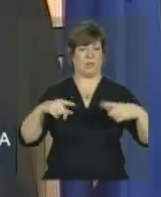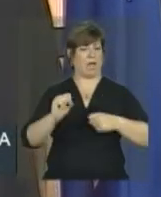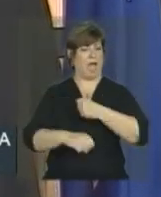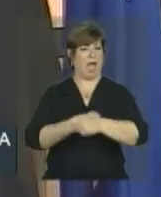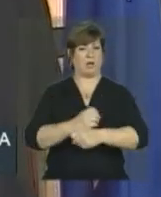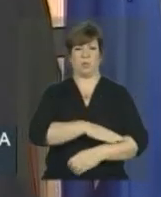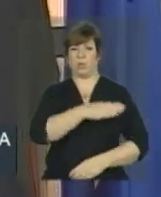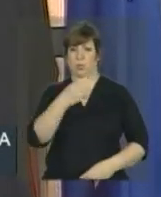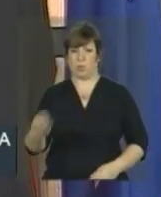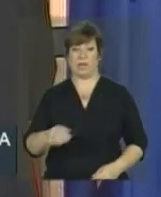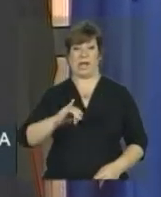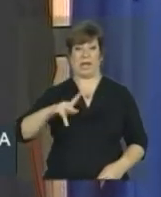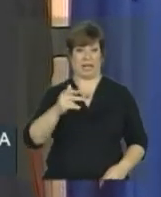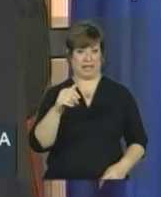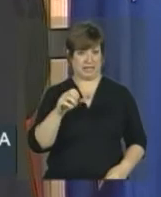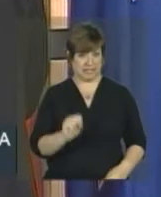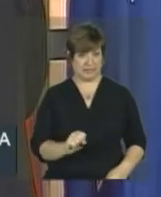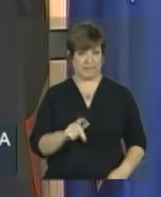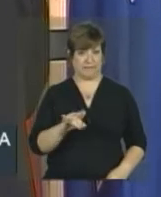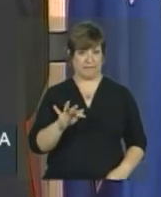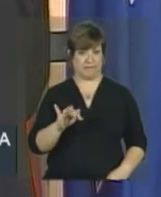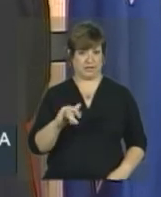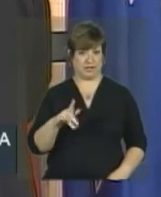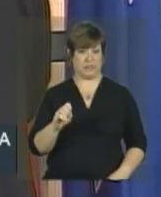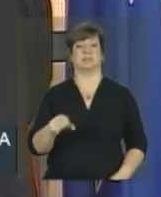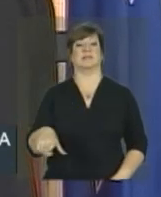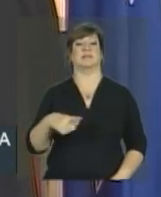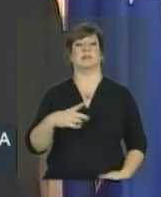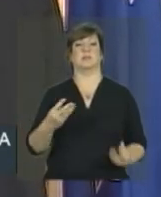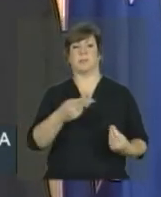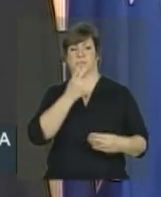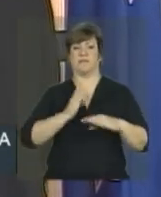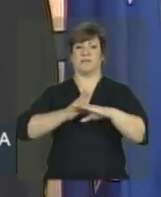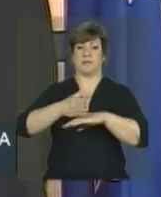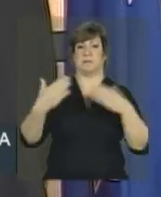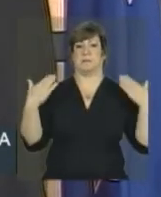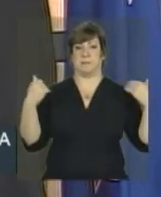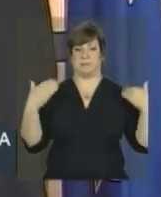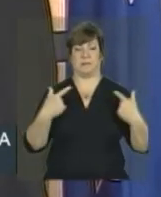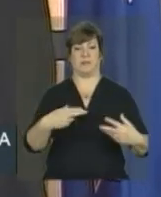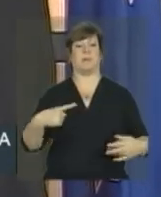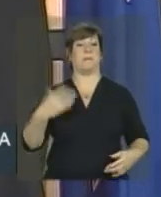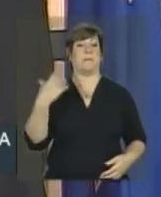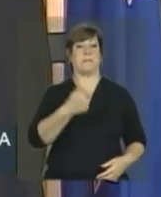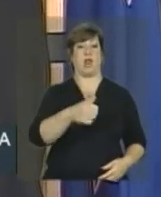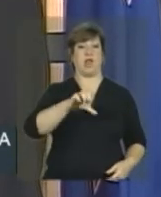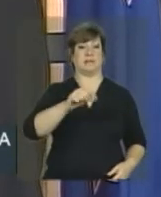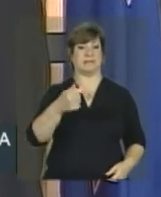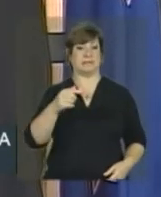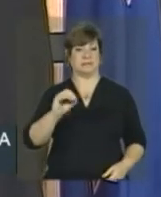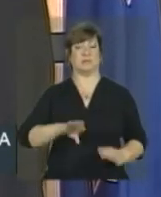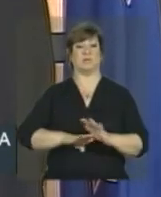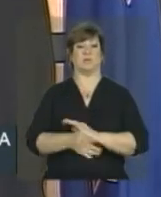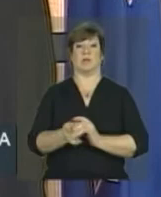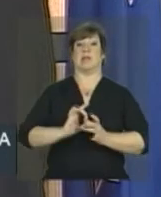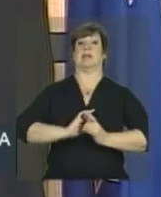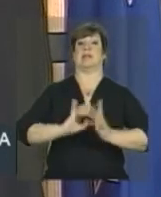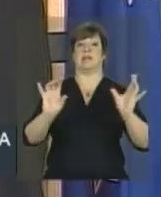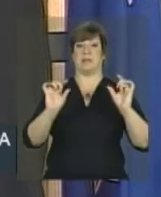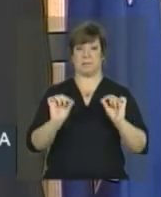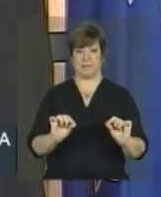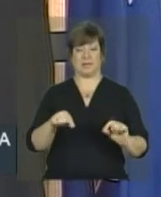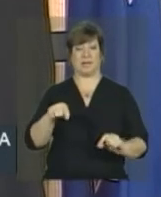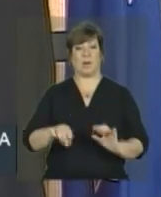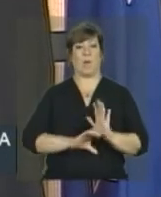inteiro. As ilhas são refúgios para os aventureiros. Em 1970, se tornou independente.